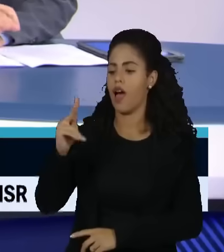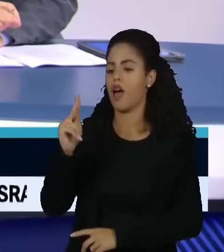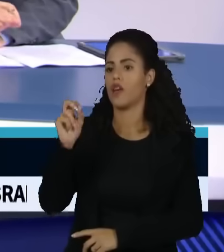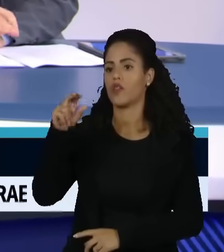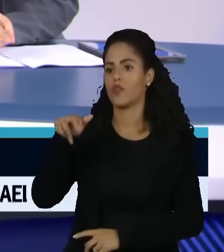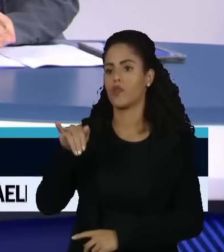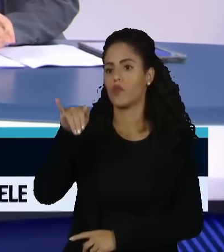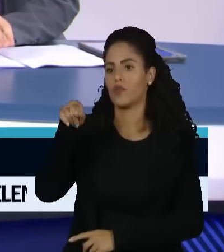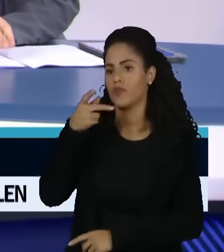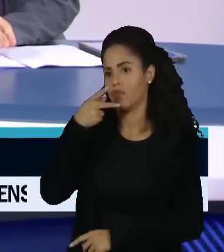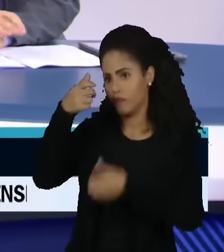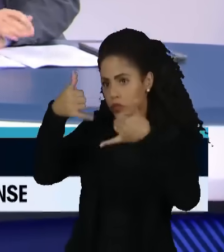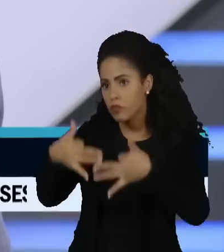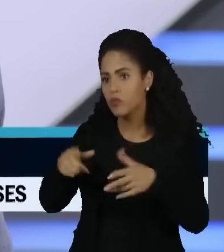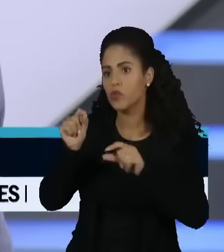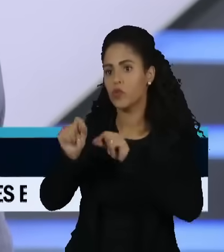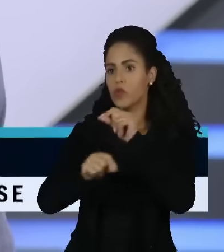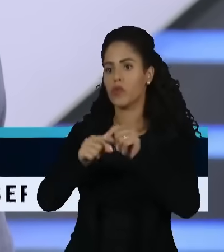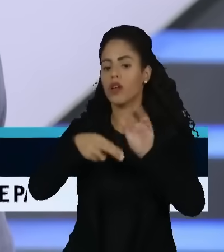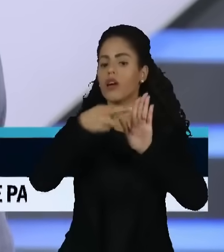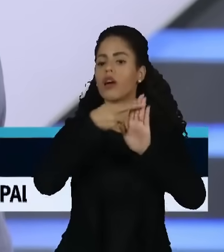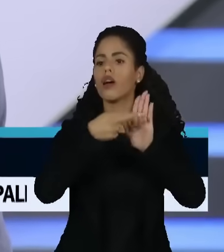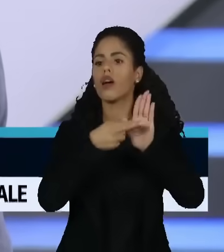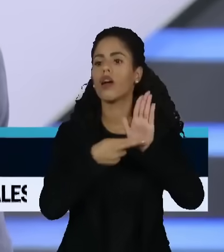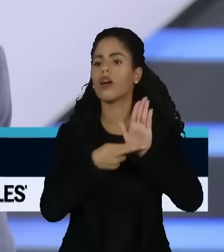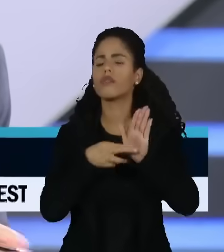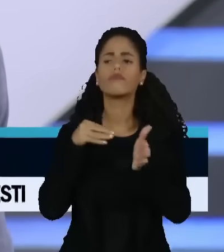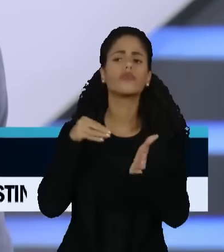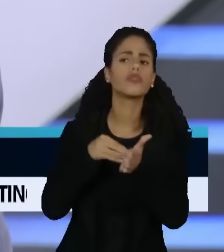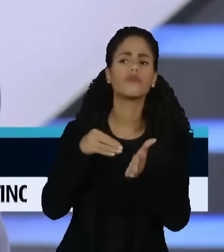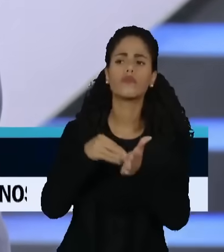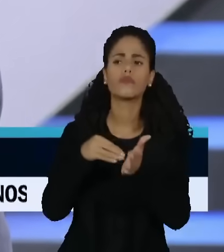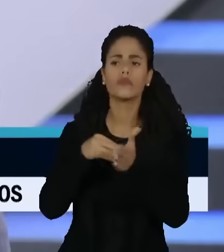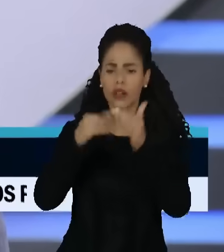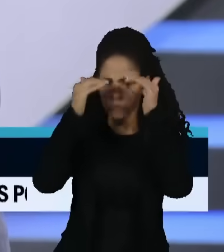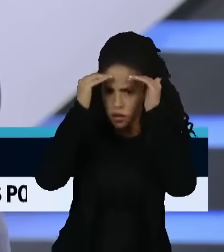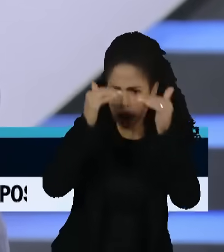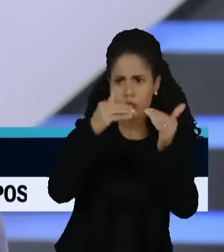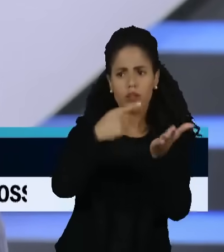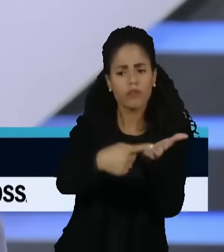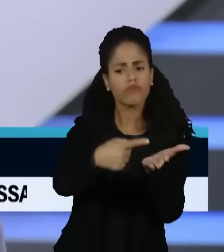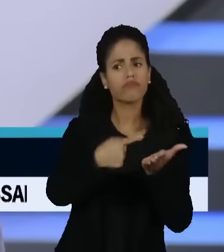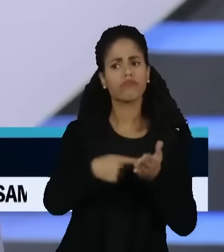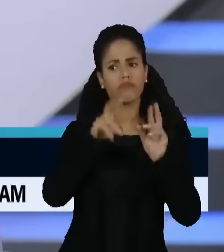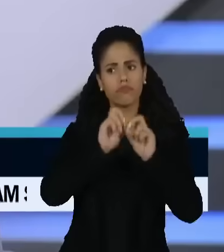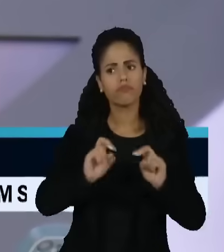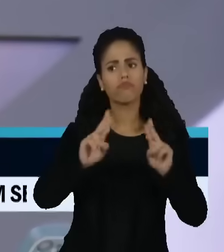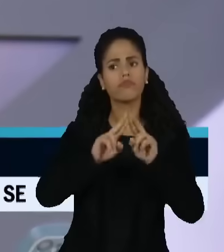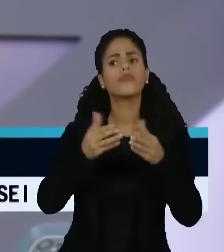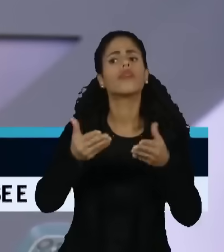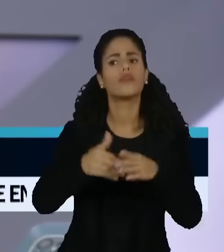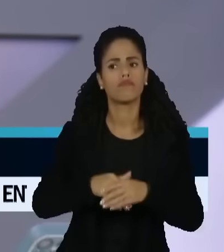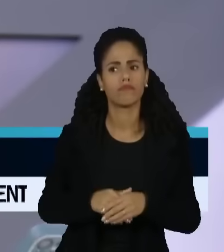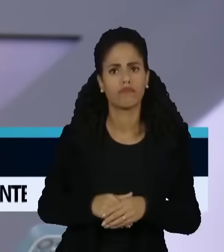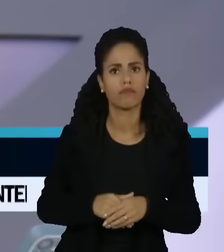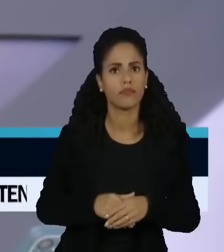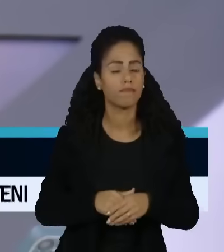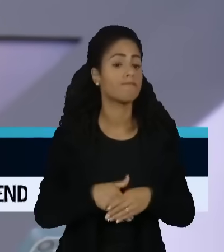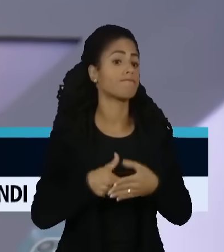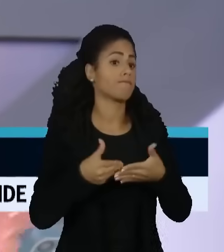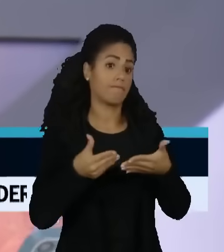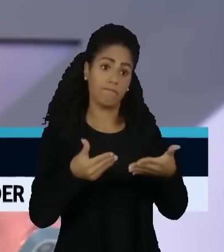as guerras têm regras. Está faltando respeitar os tratados internacionais? Eu acho que ele está